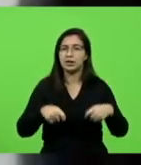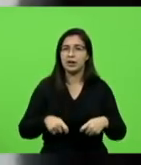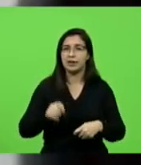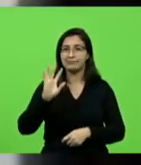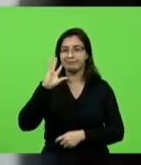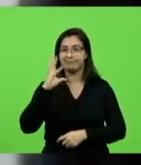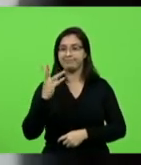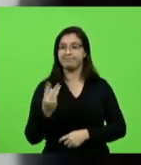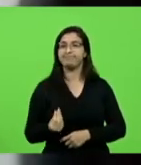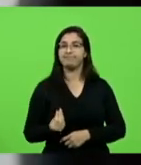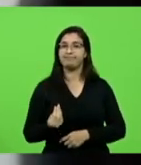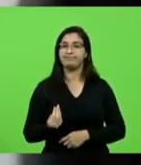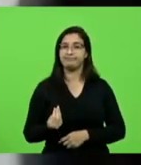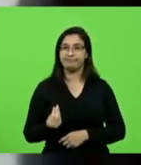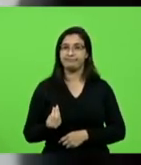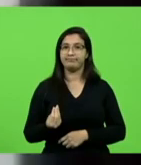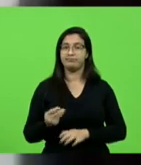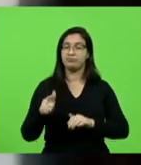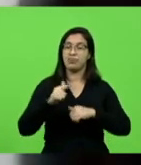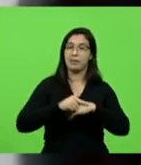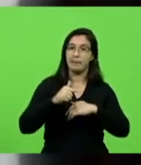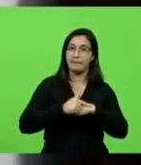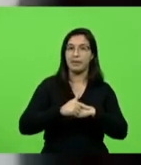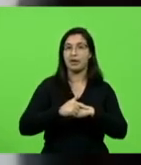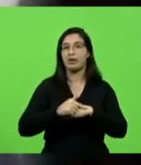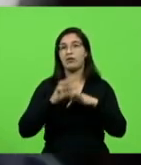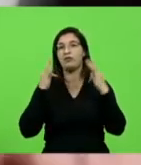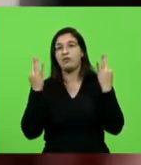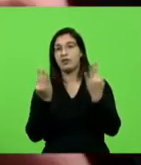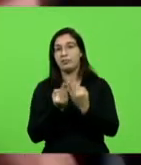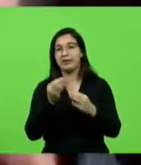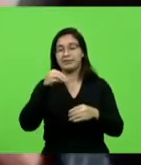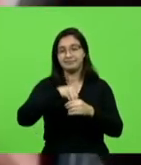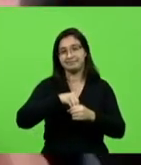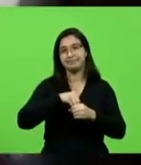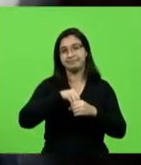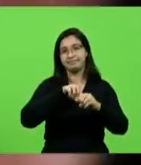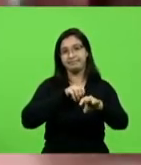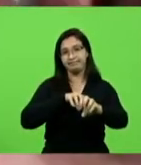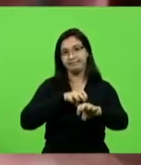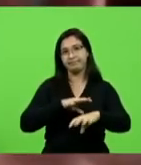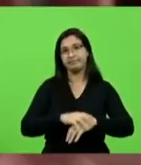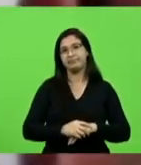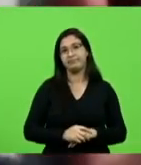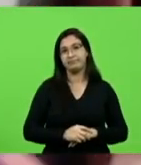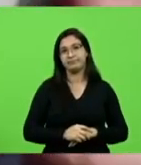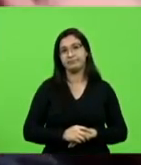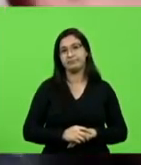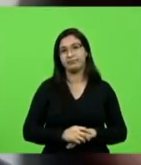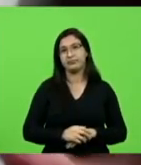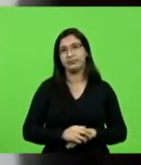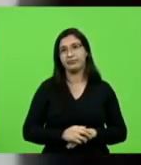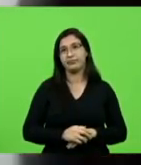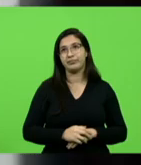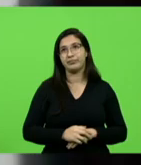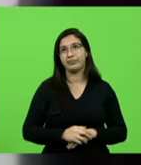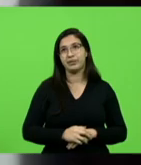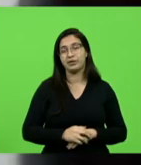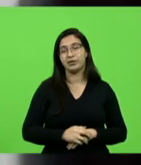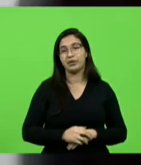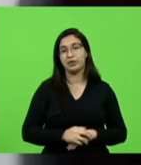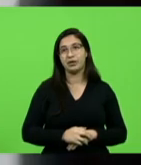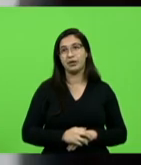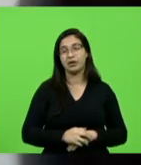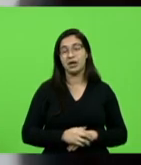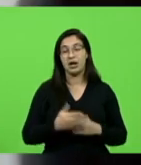nome do papel da família na educação, em nome, já terminando, do fato de que a